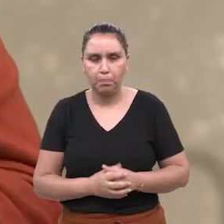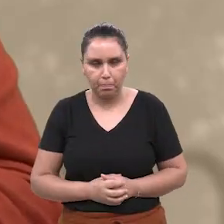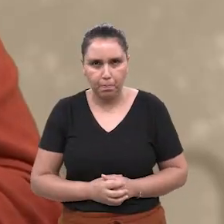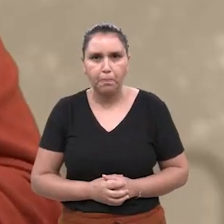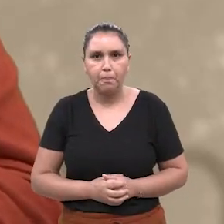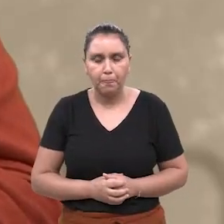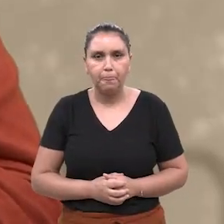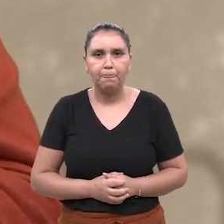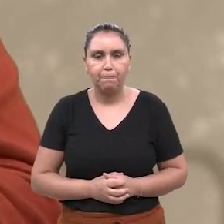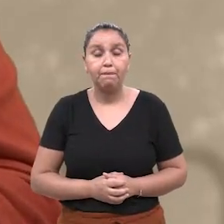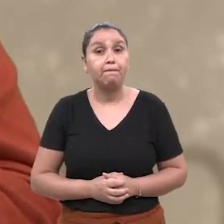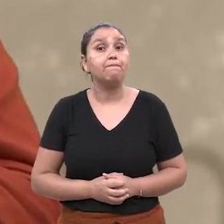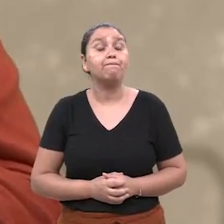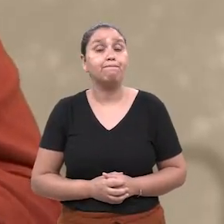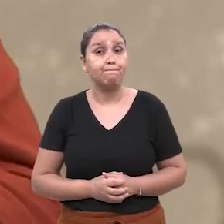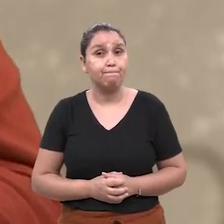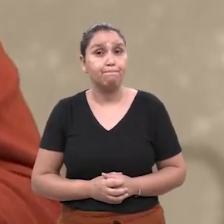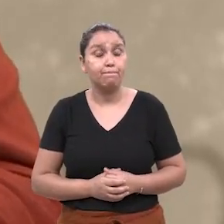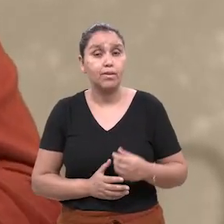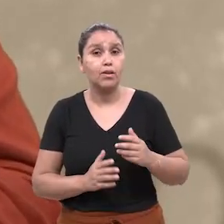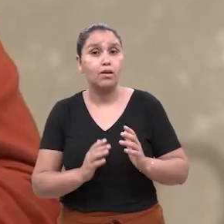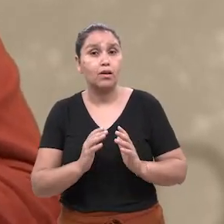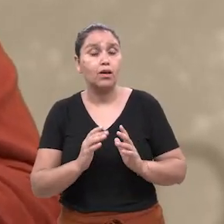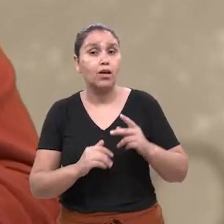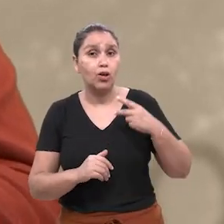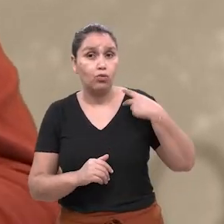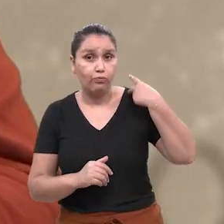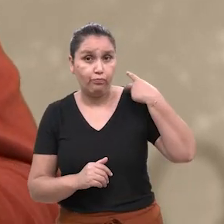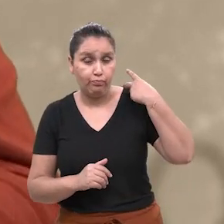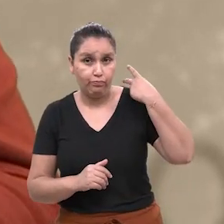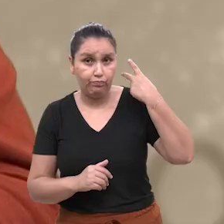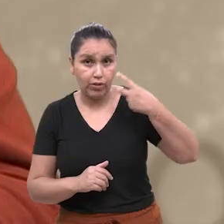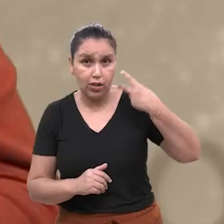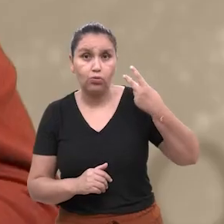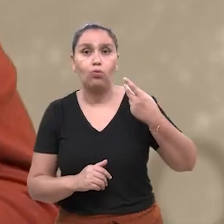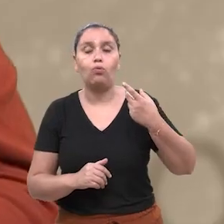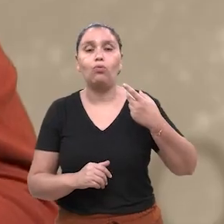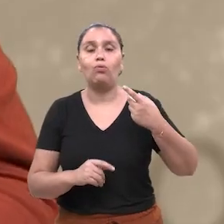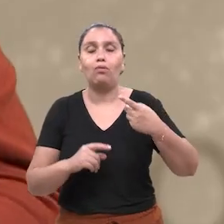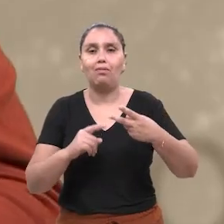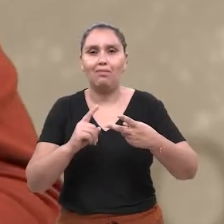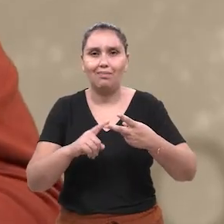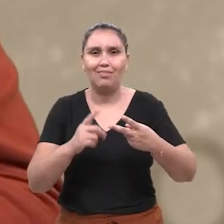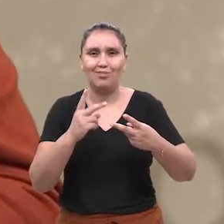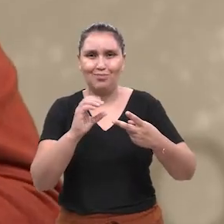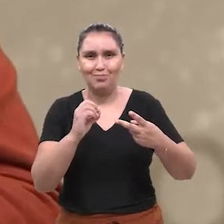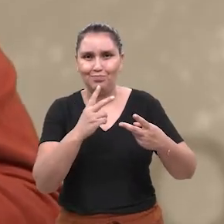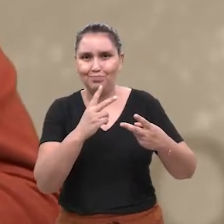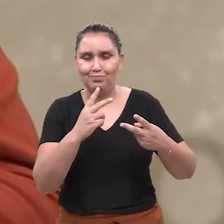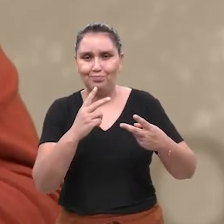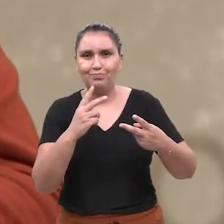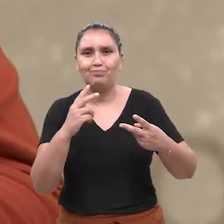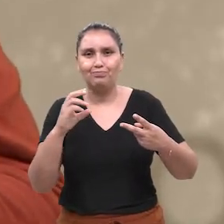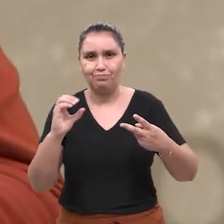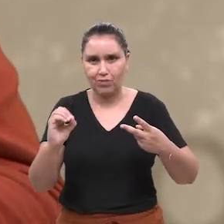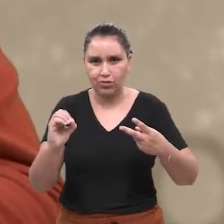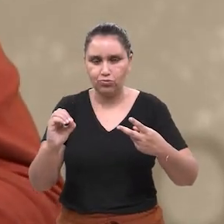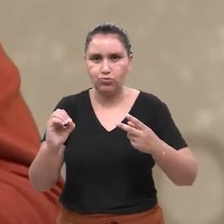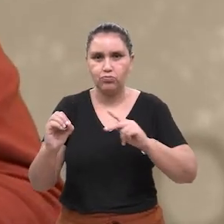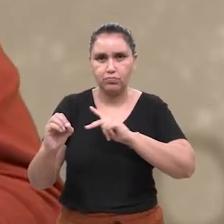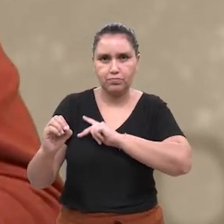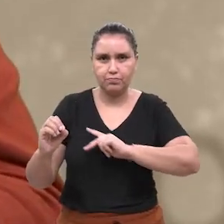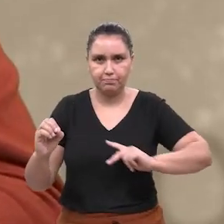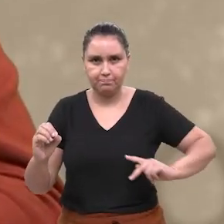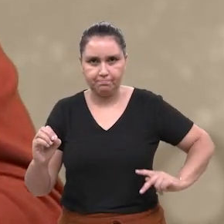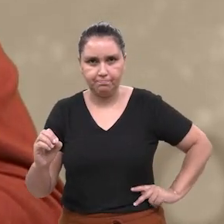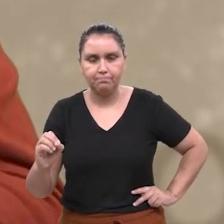acho que tu comandar uma casa legislativa onde na época que eu estive presidente em 2020, o orçamento da Câmara